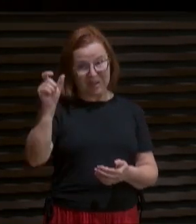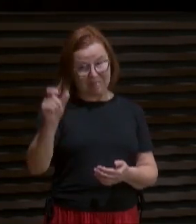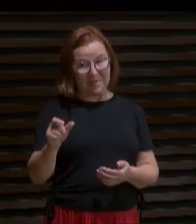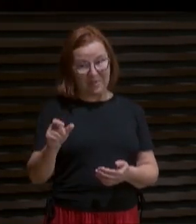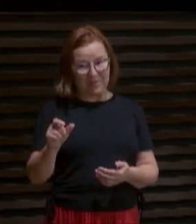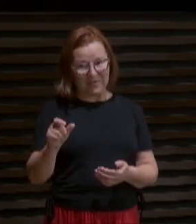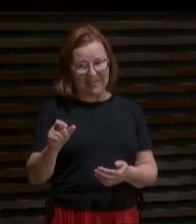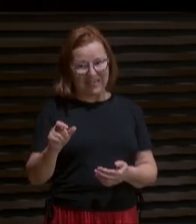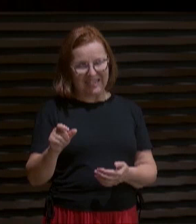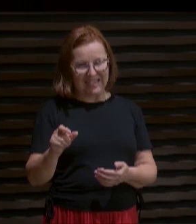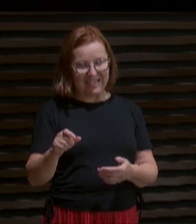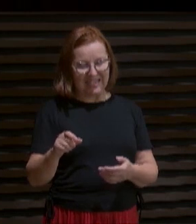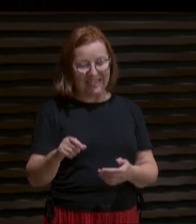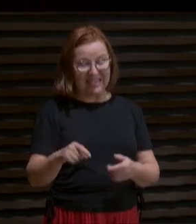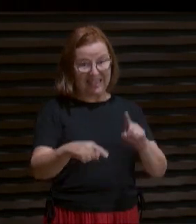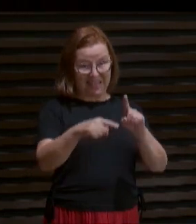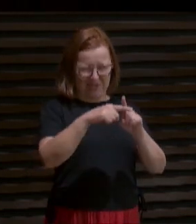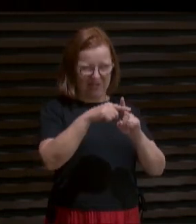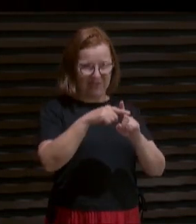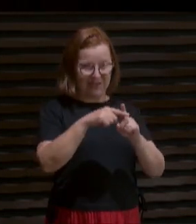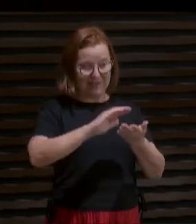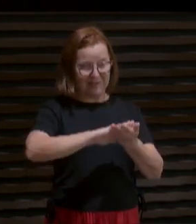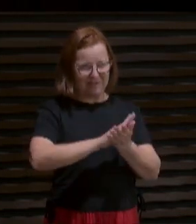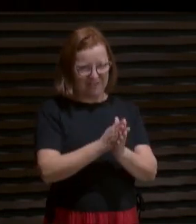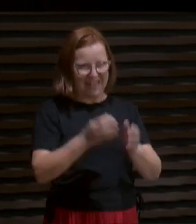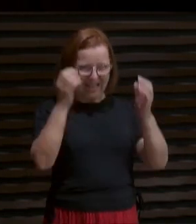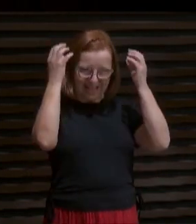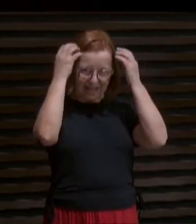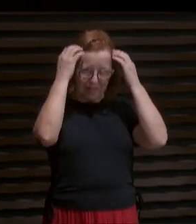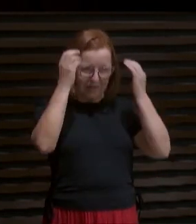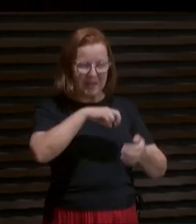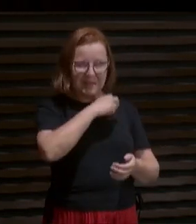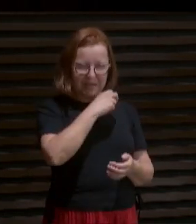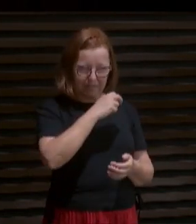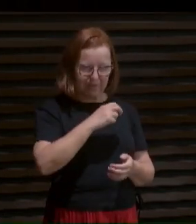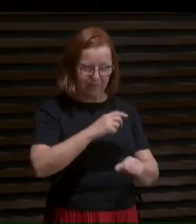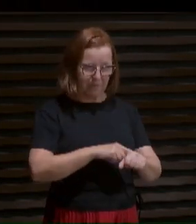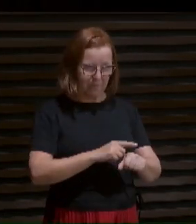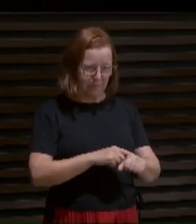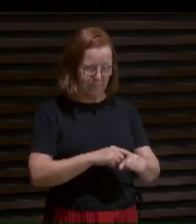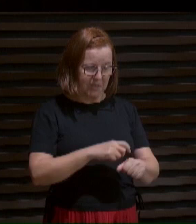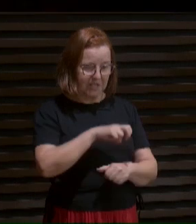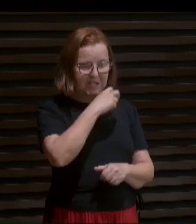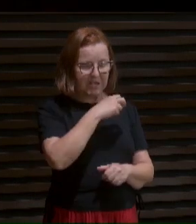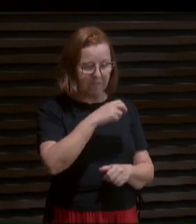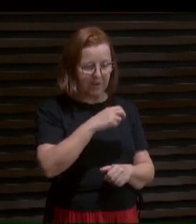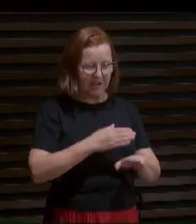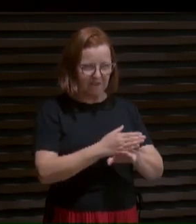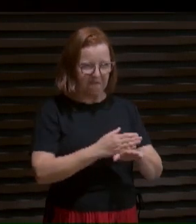na cruz, enquanto ela lhe feria o calcanhar ali na cruz. Isto é